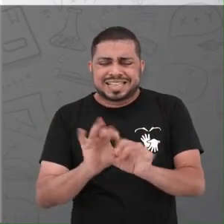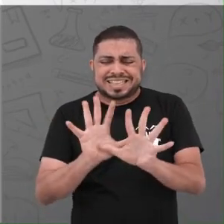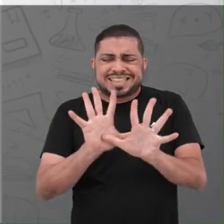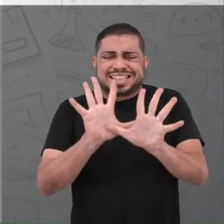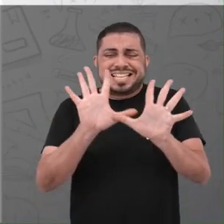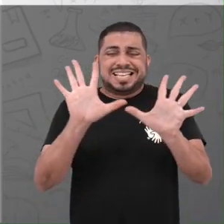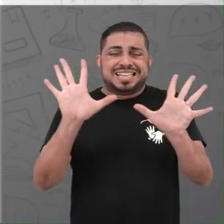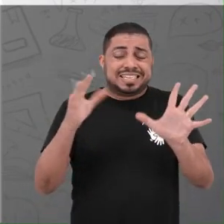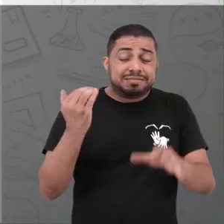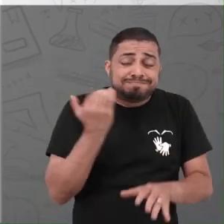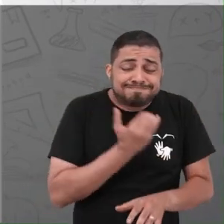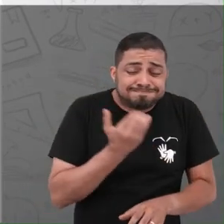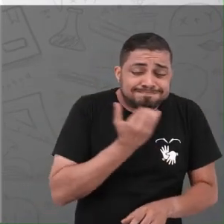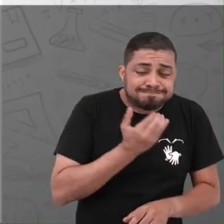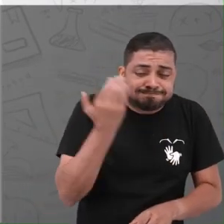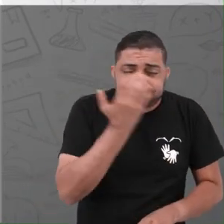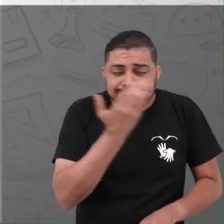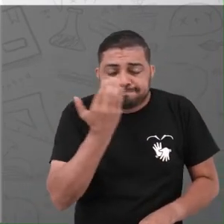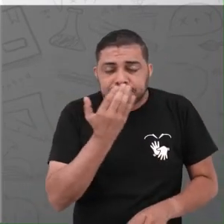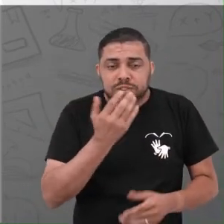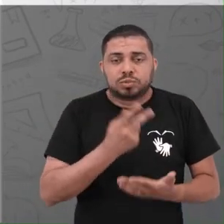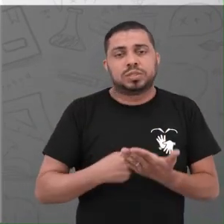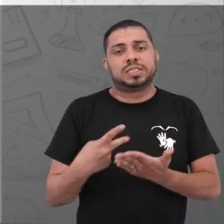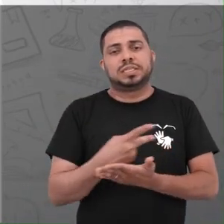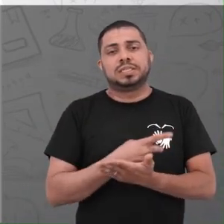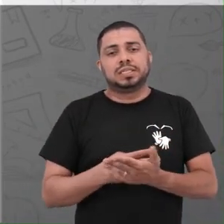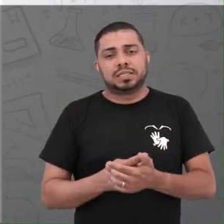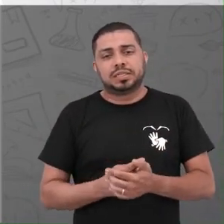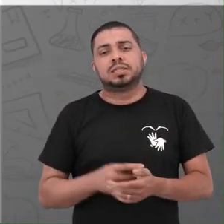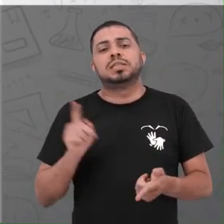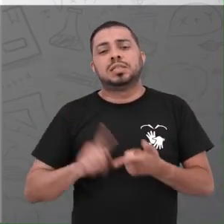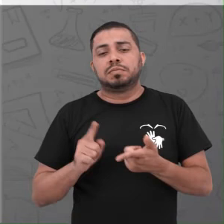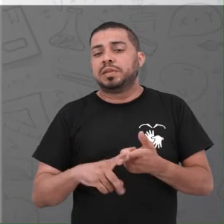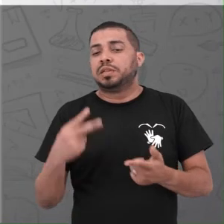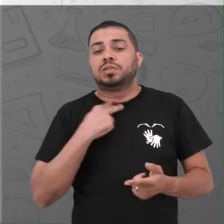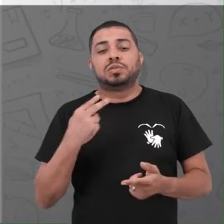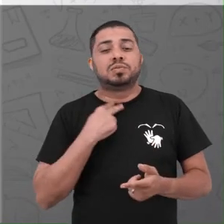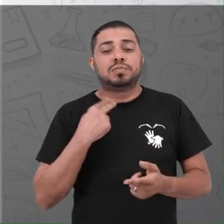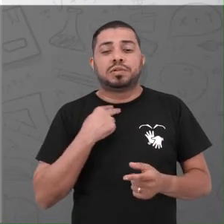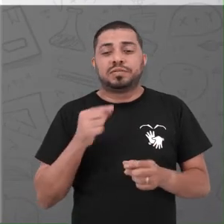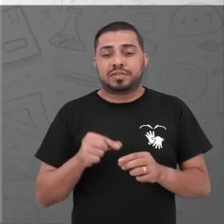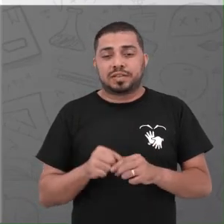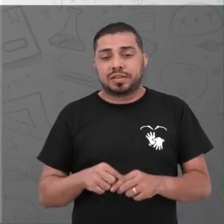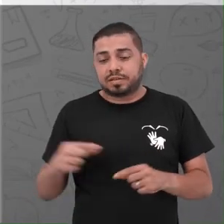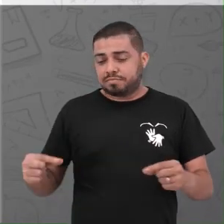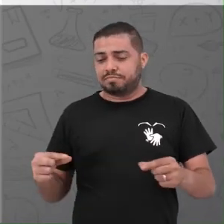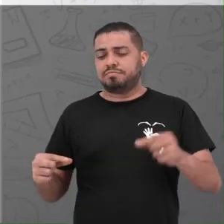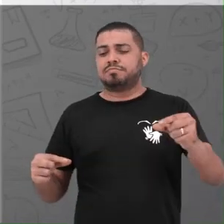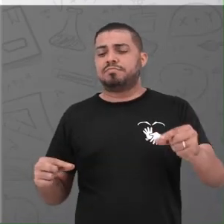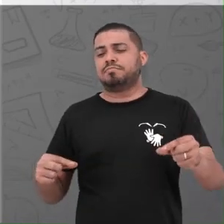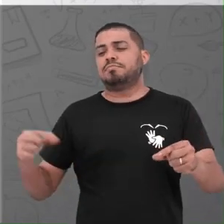comprometam ali a leitura do desenho. Tá? Elas também não podem ali ficar sobrepostas